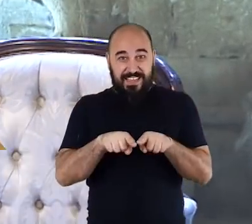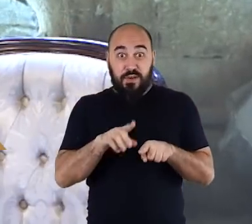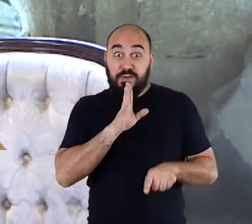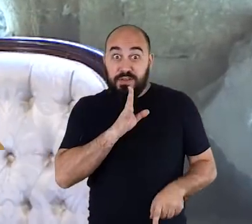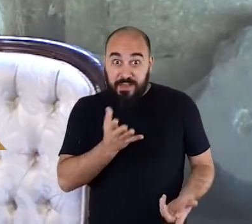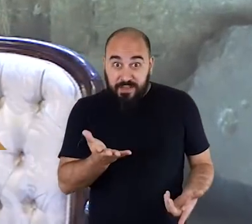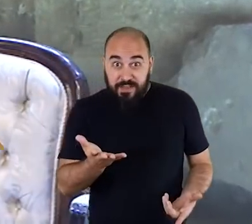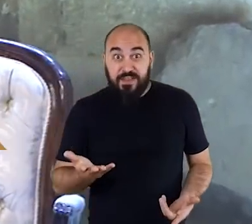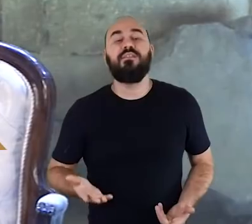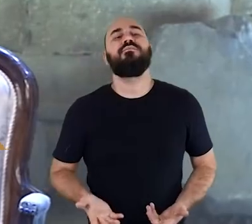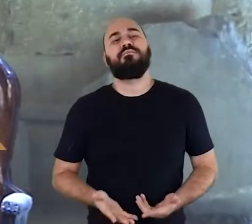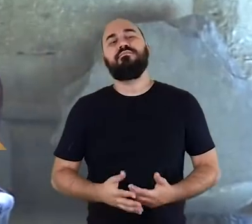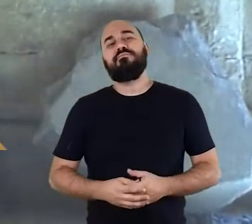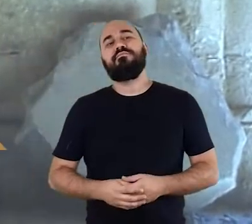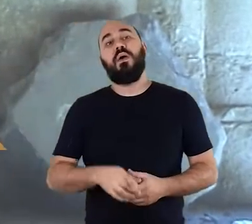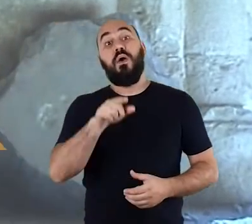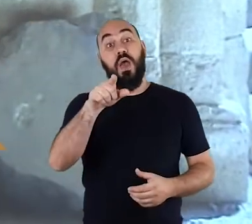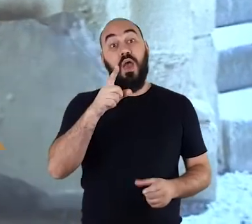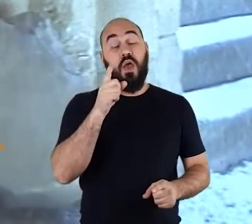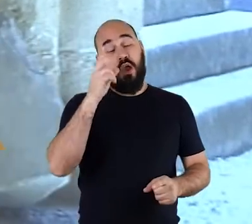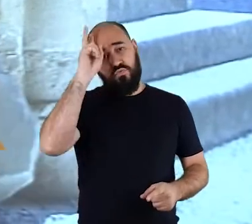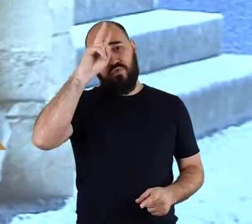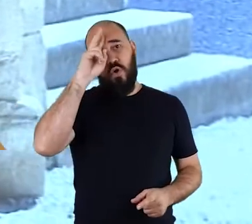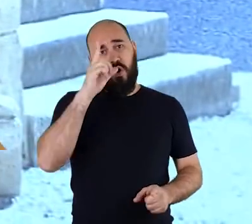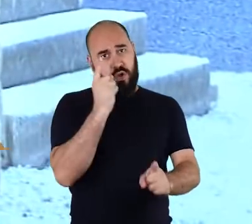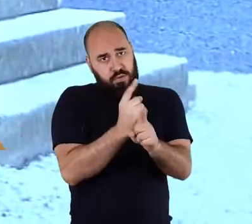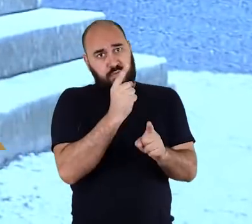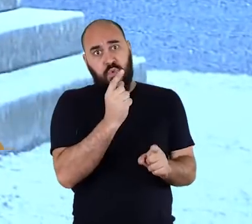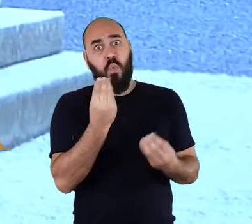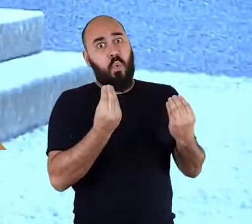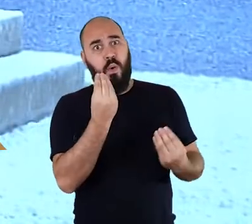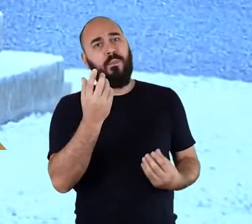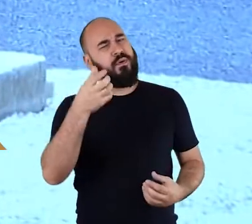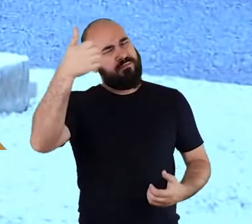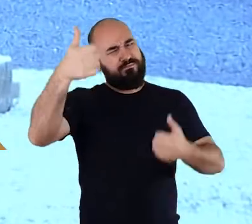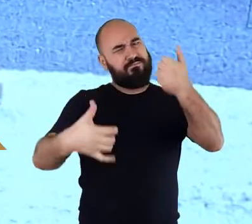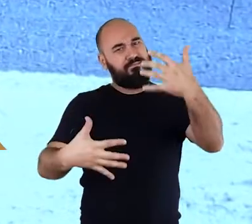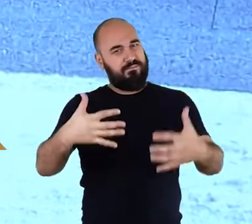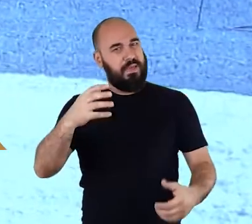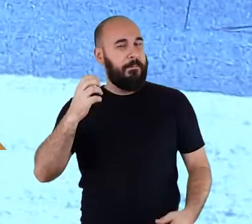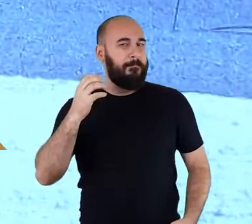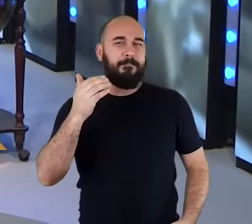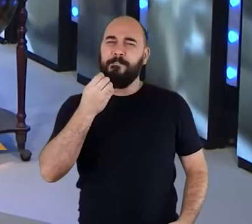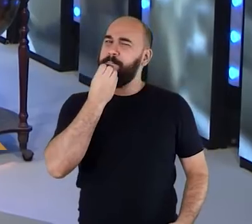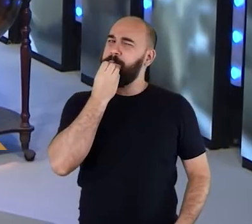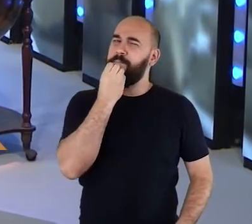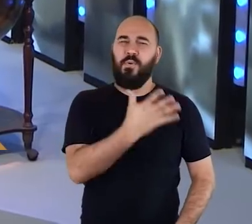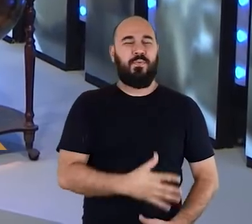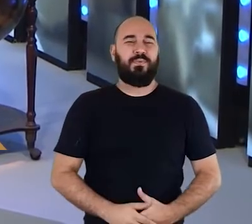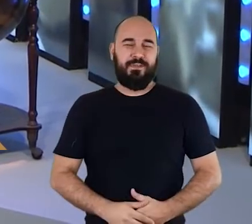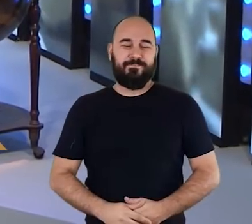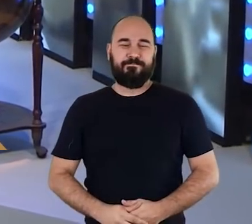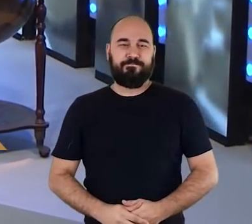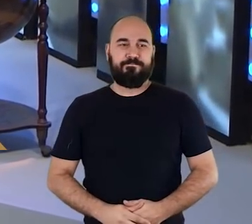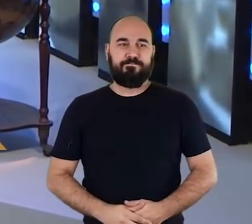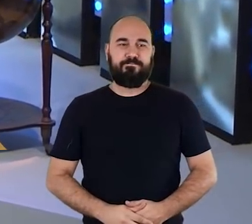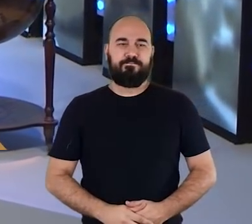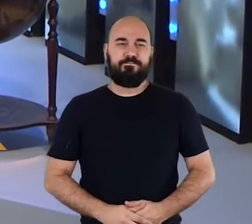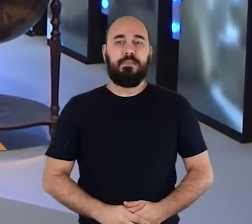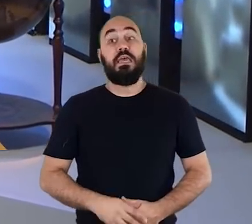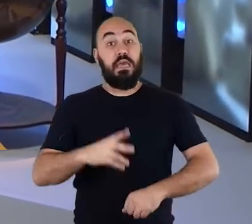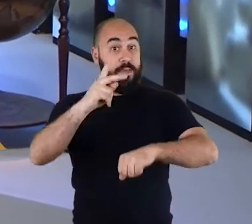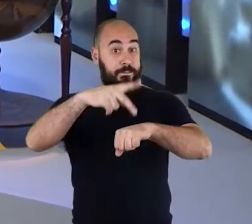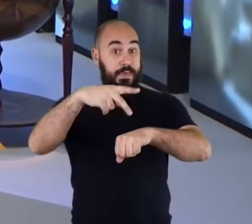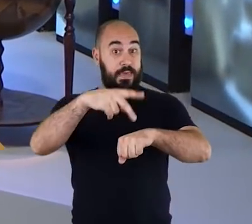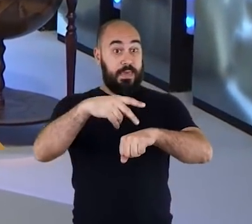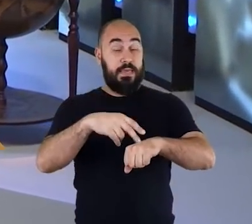você. Preste atenção, o achado dessa pedra, porque é uma história muito formidável. Essa é chamada Estela de Mecha,